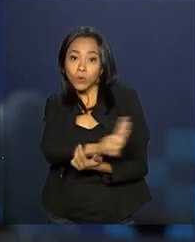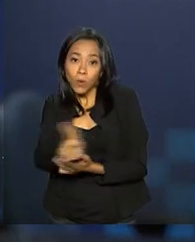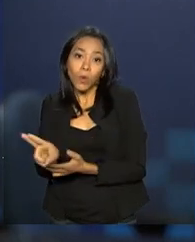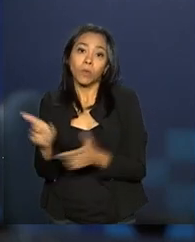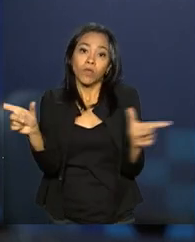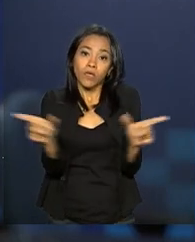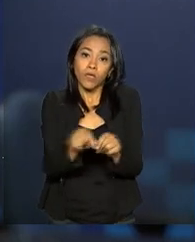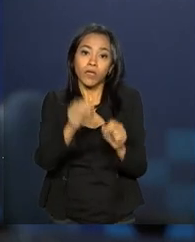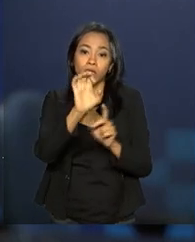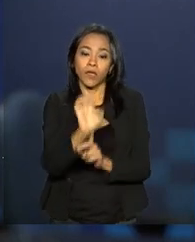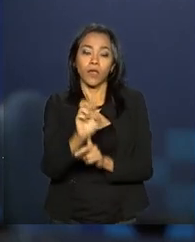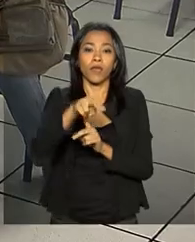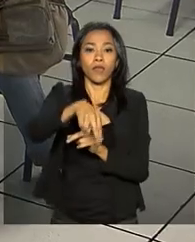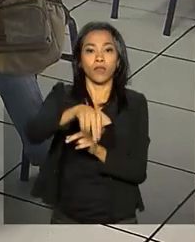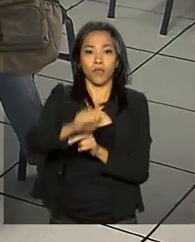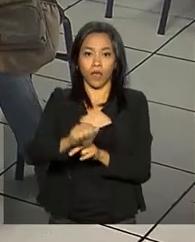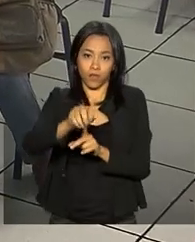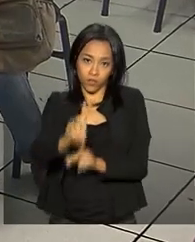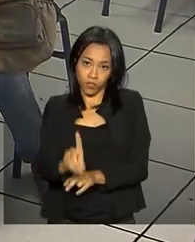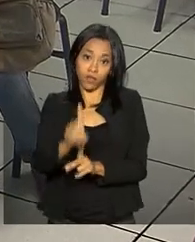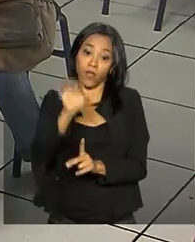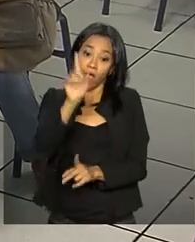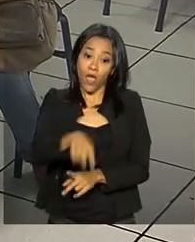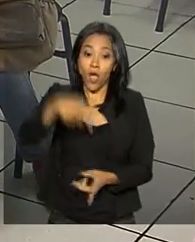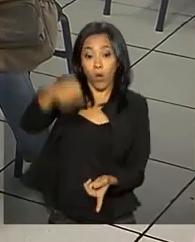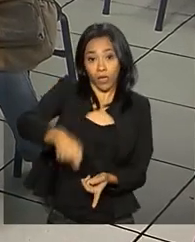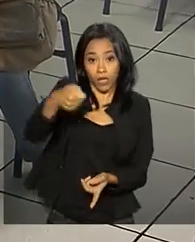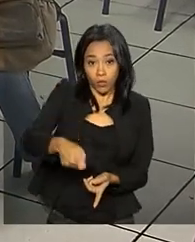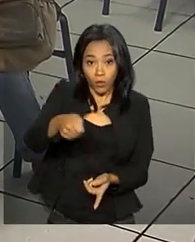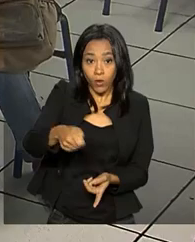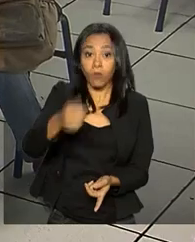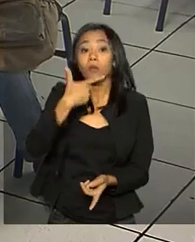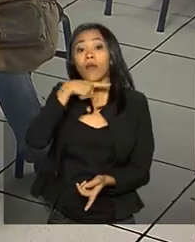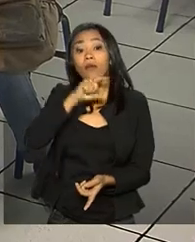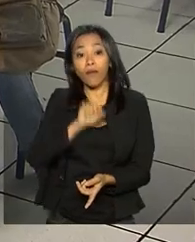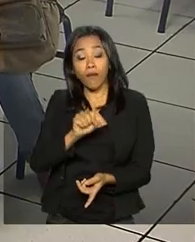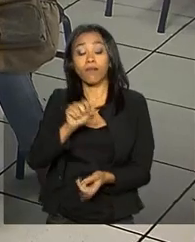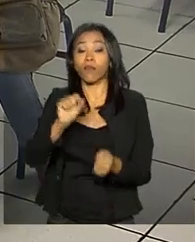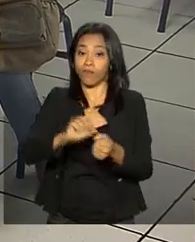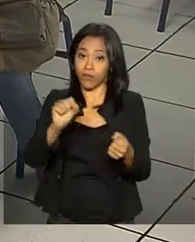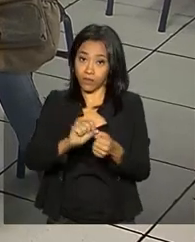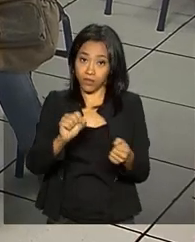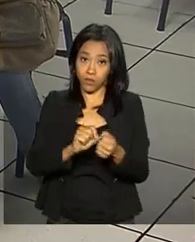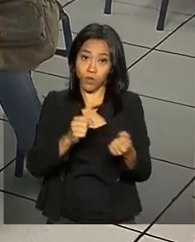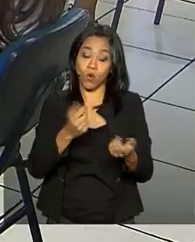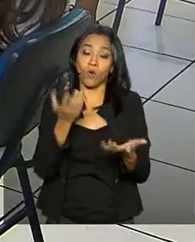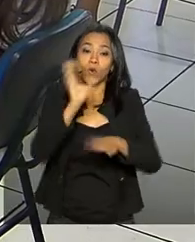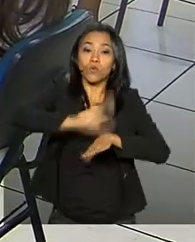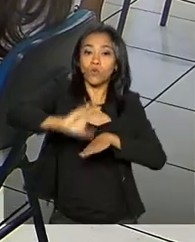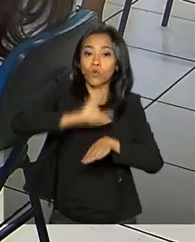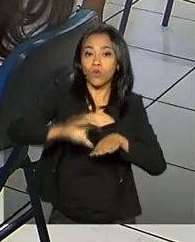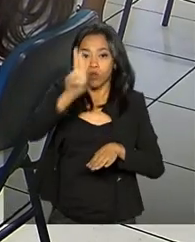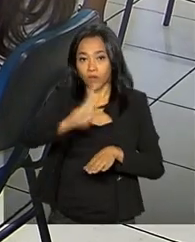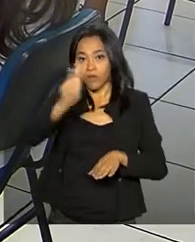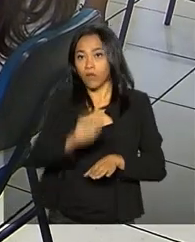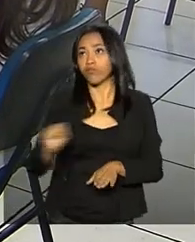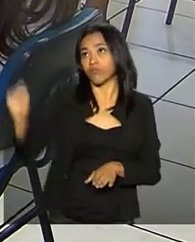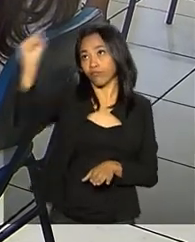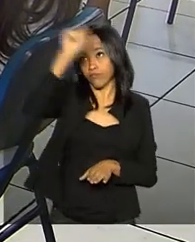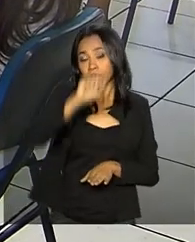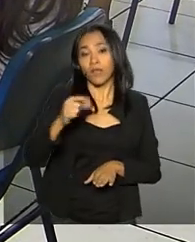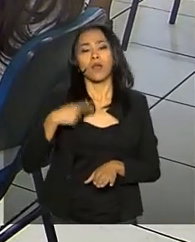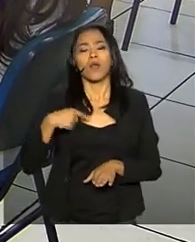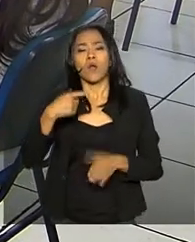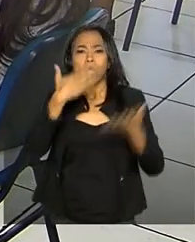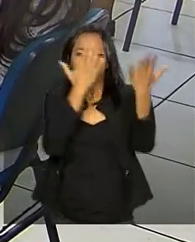dos Estudantes, o Enad. Obrigatório para os alunos que estão concluindo os cursos de graduação, o exame avalia a